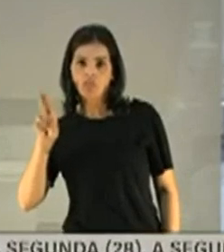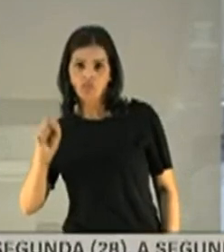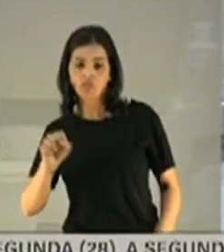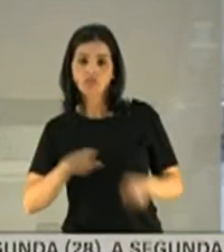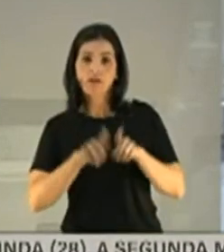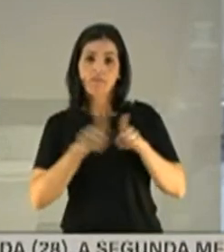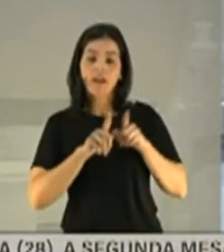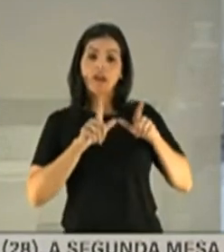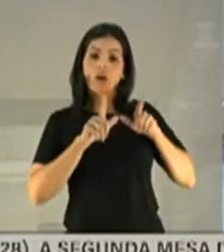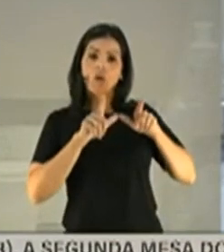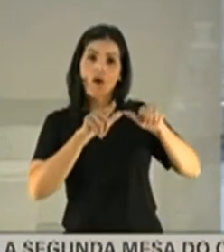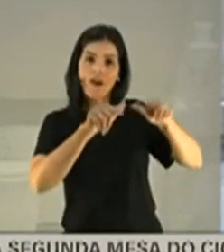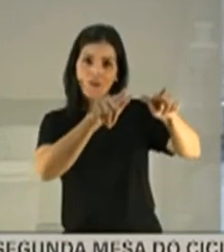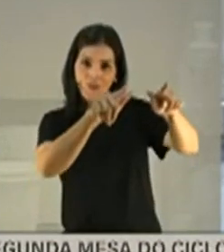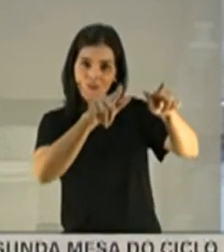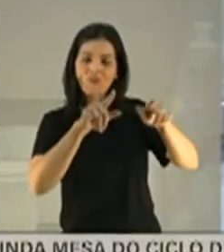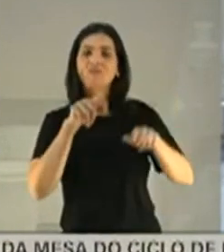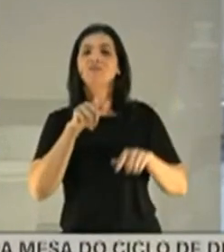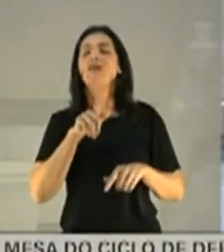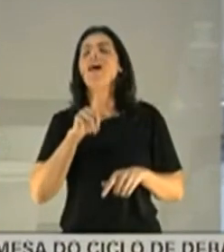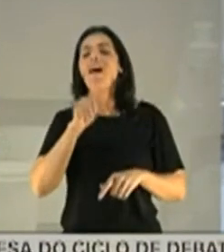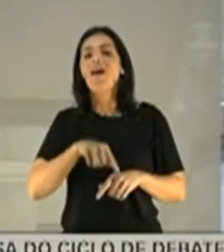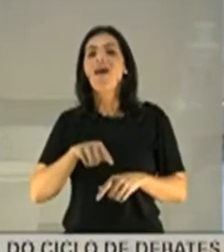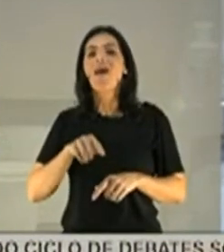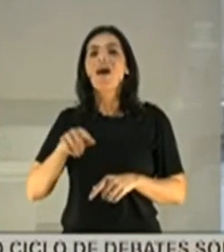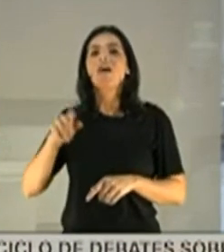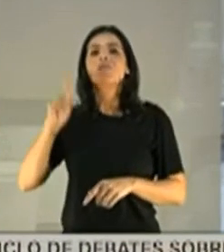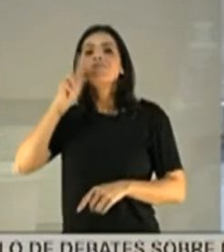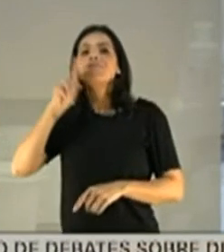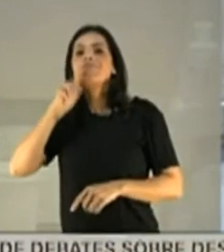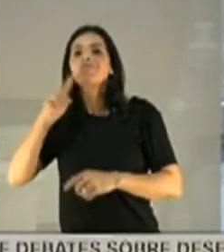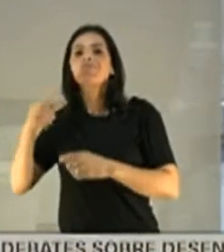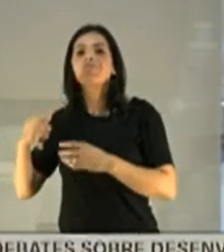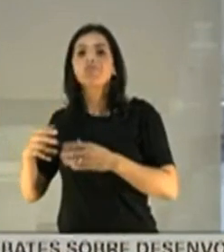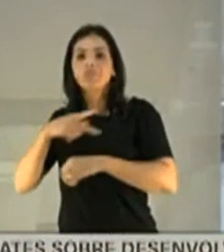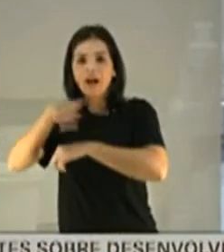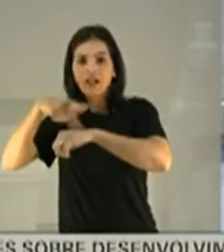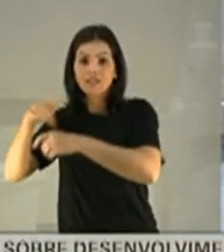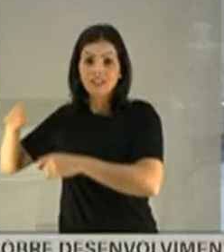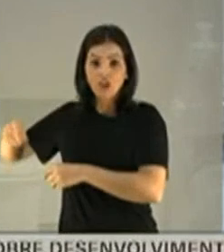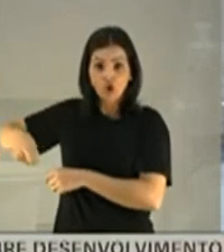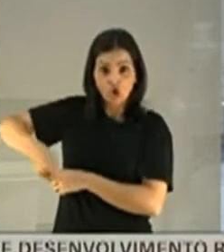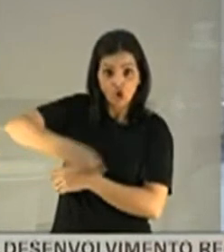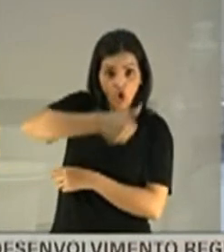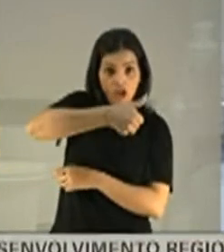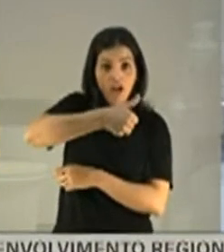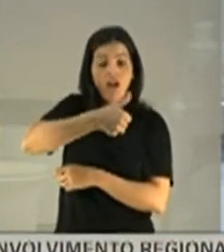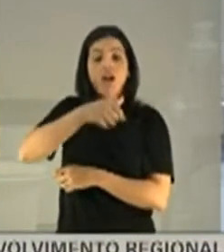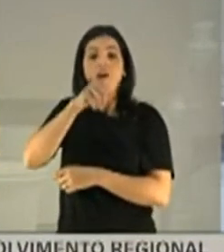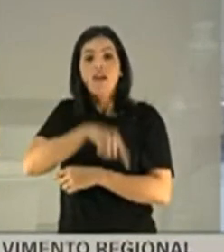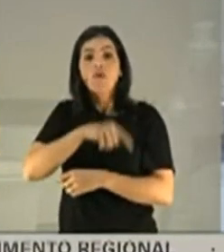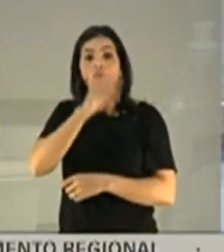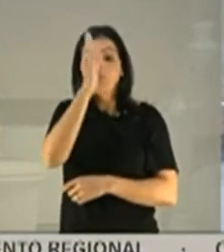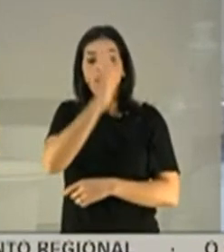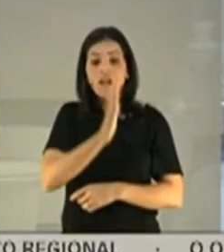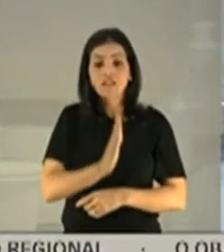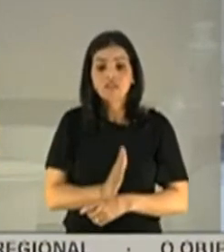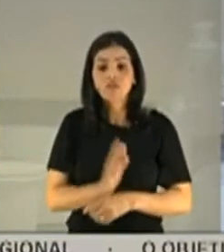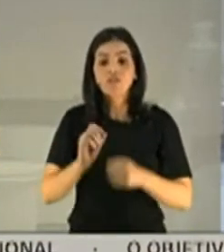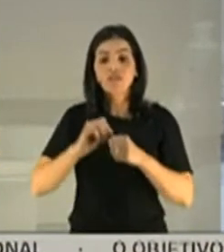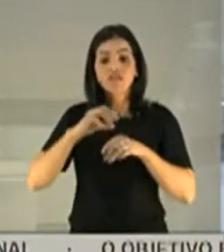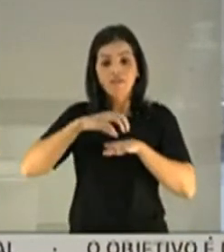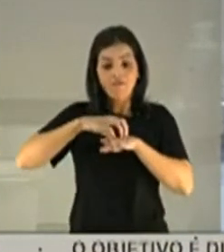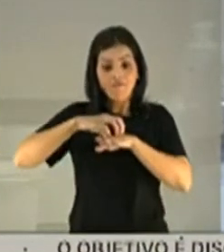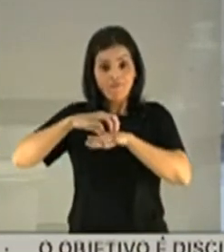essa doação dos Estados Unidos, saído dos Estados Unidos para o Brasil, e o Brasil ter que fazer esse